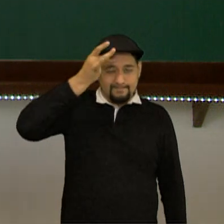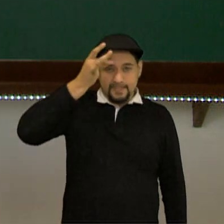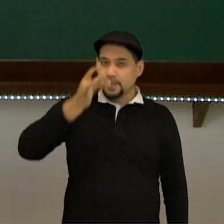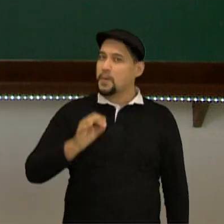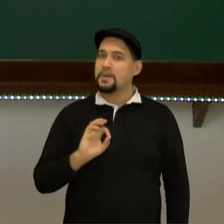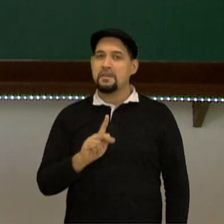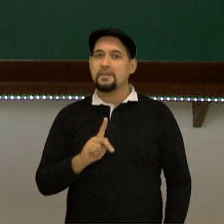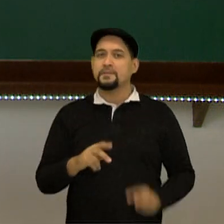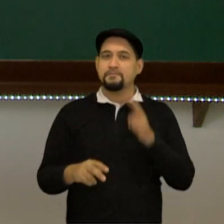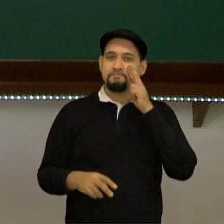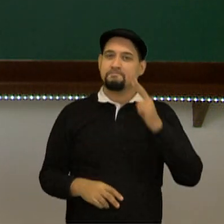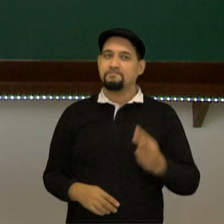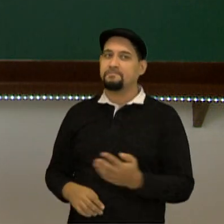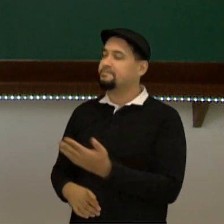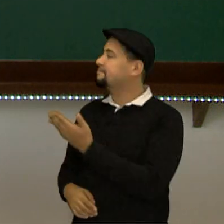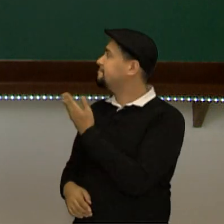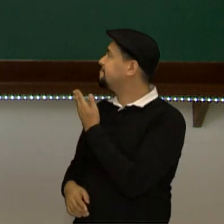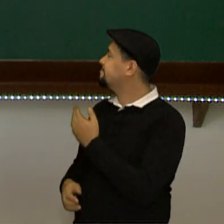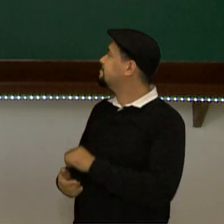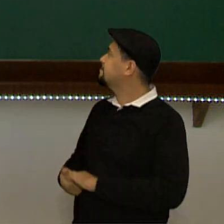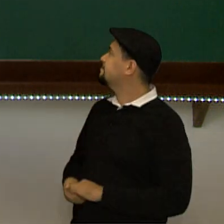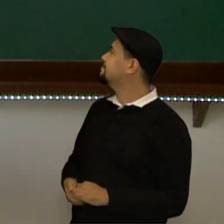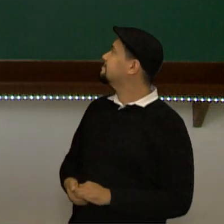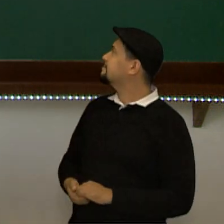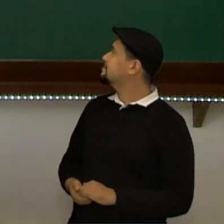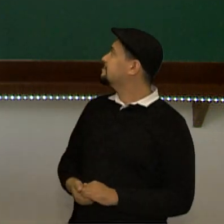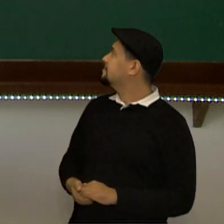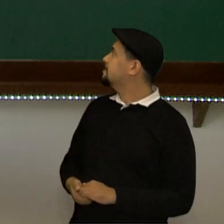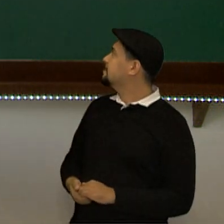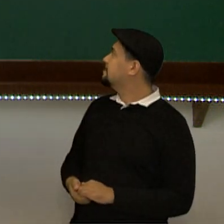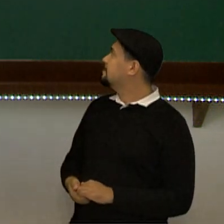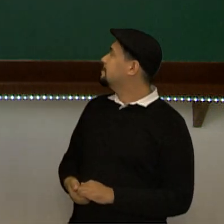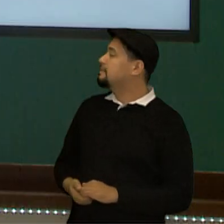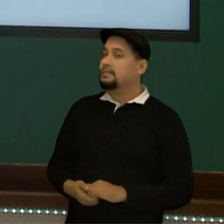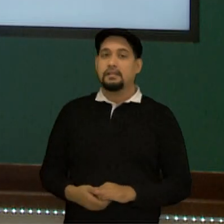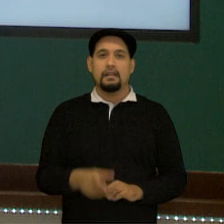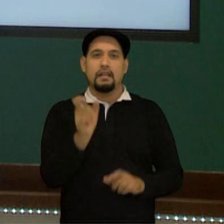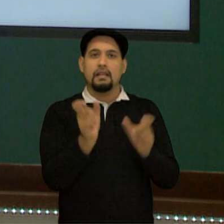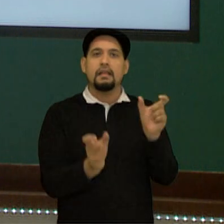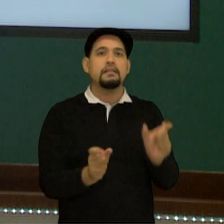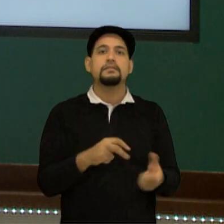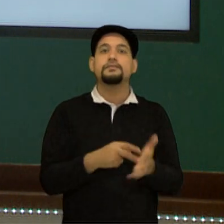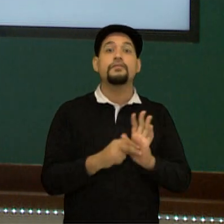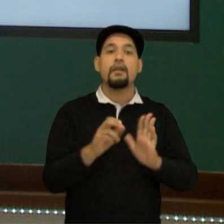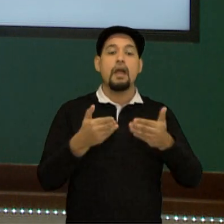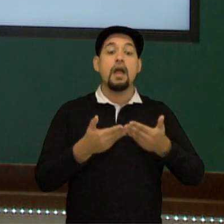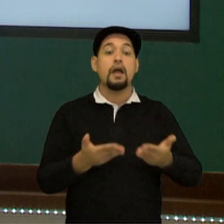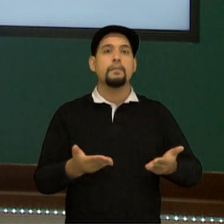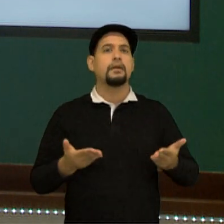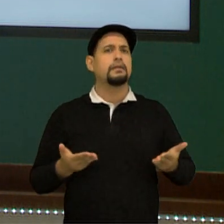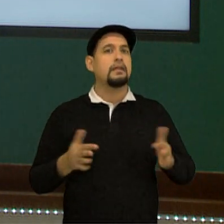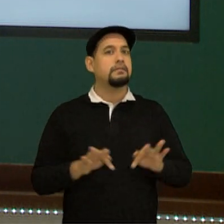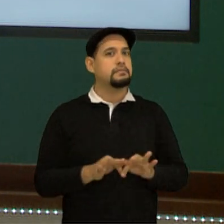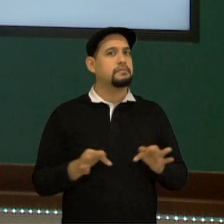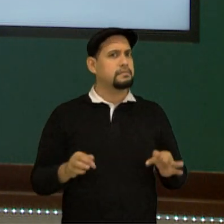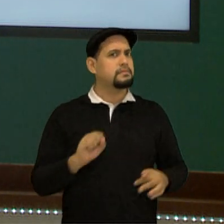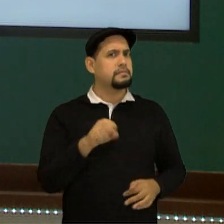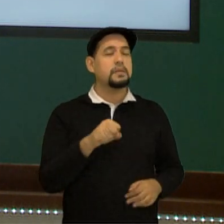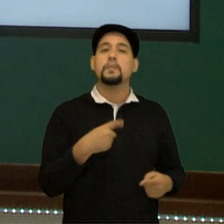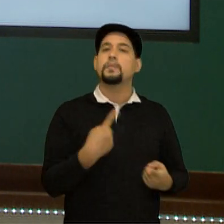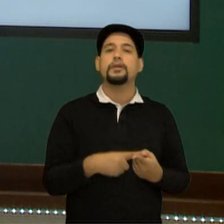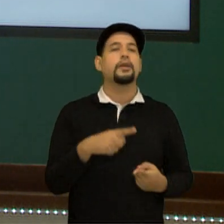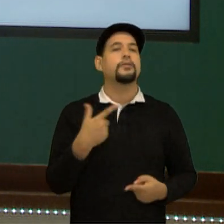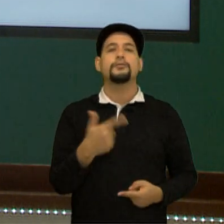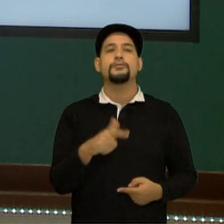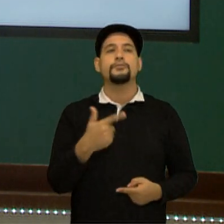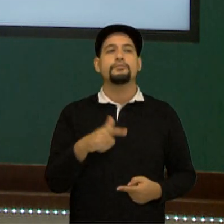Observe esta cadeia carbônica. A classificação dela, ela é Aberta, sim, porque ela não tem um